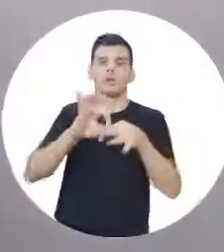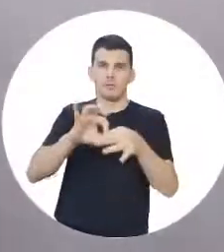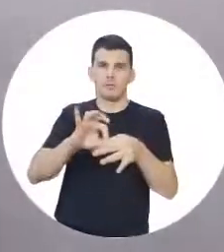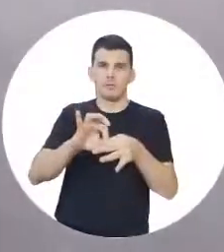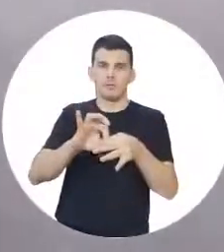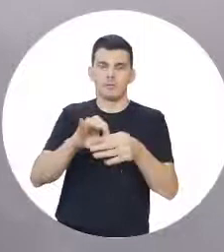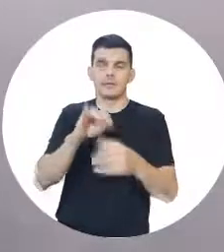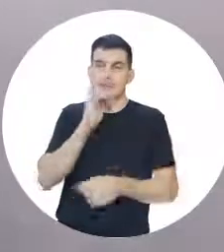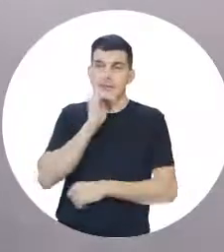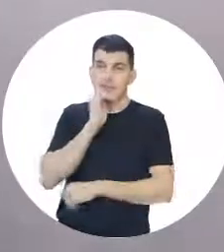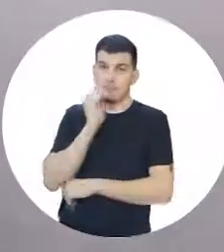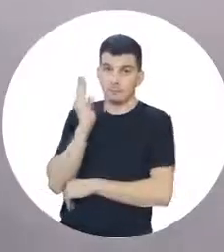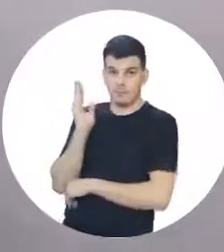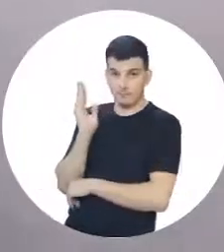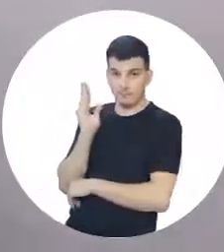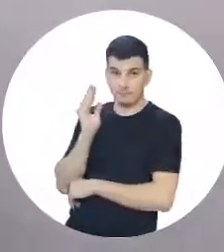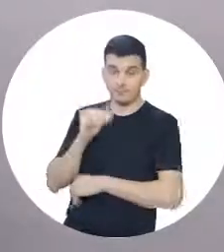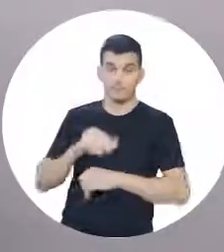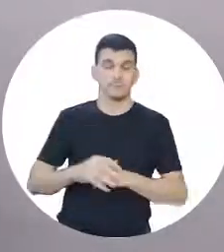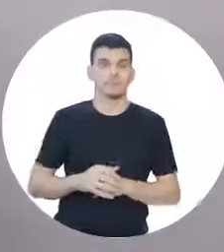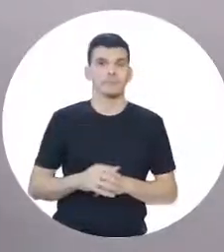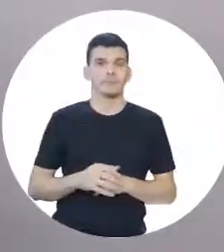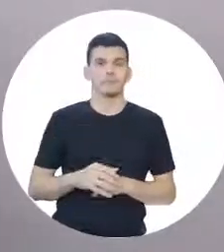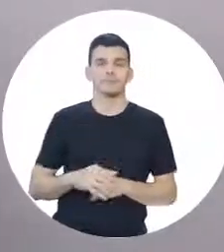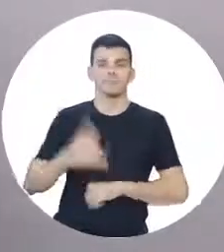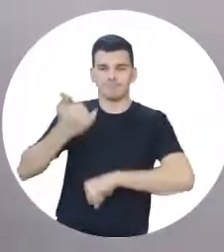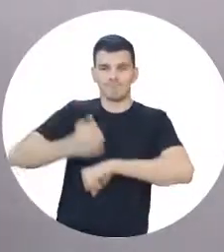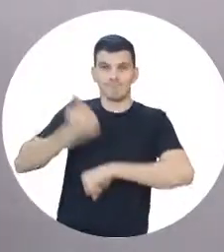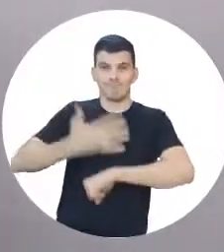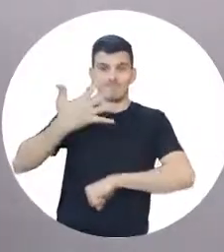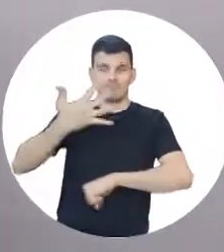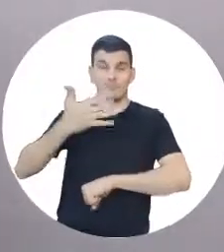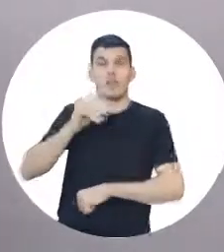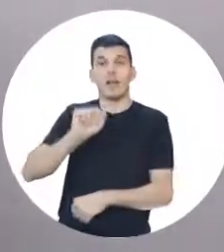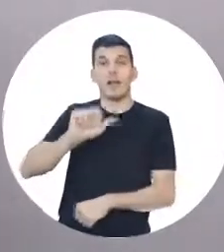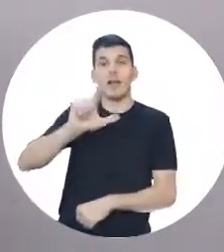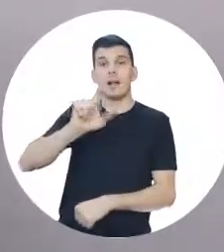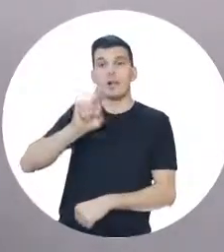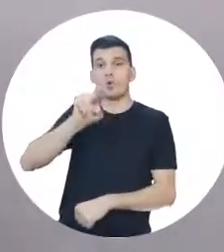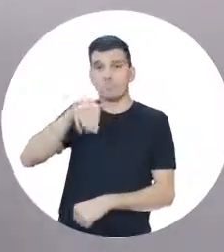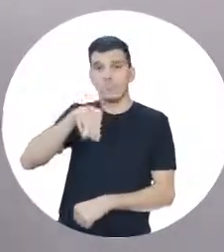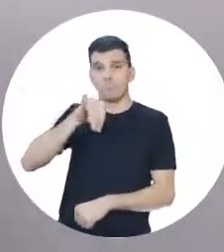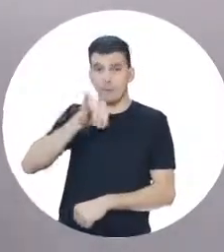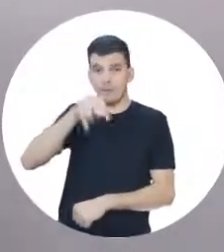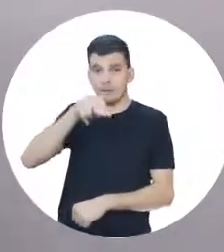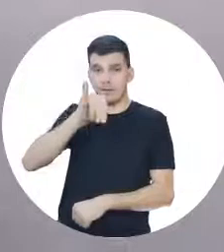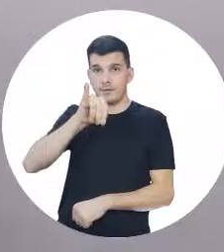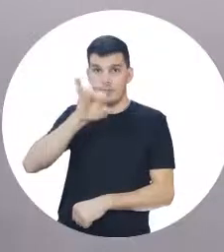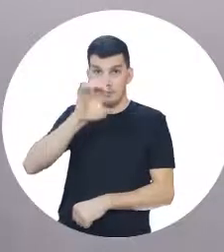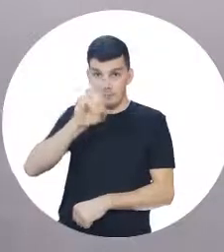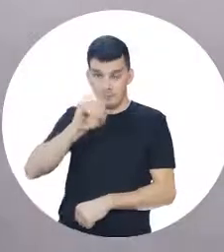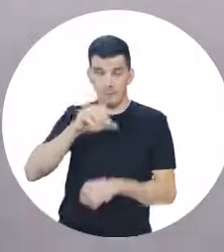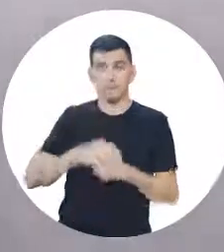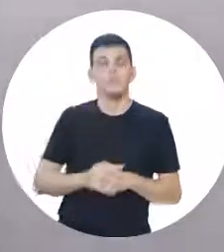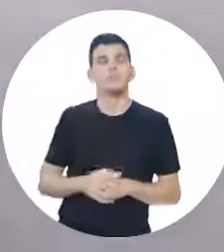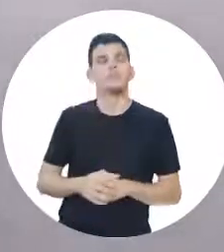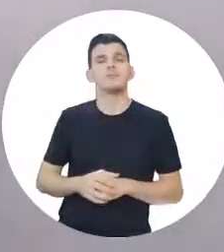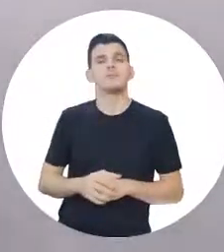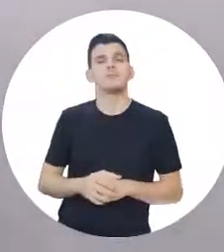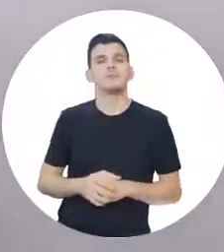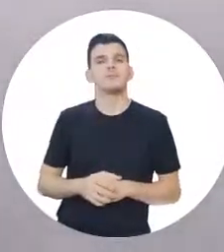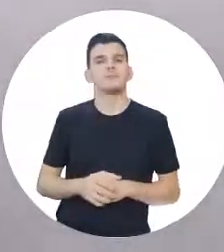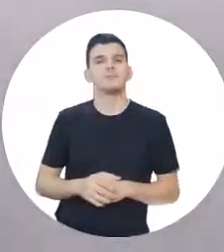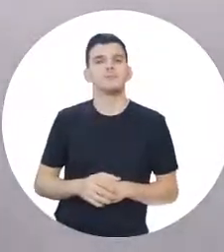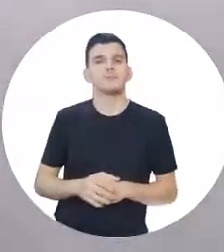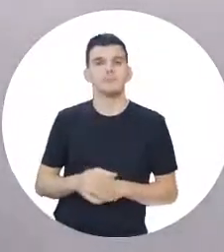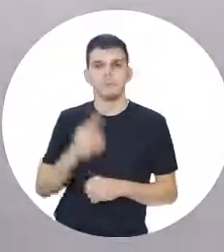está ligado ao H? Por exemplo, alumínio, não é verdade? Alumínio na tabela de Knox que a gente viu há certo tempo, no